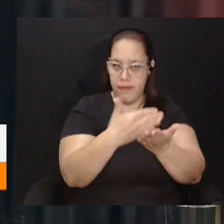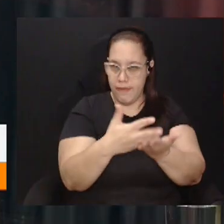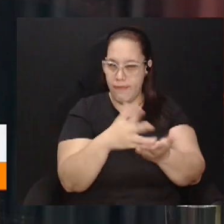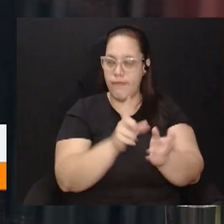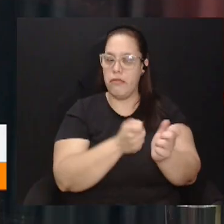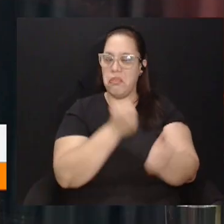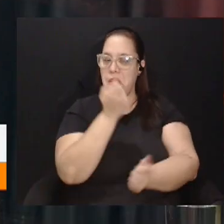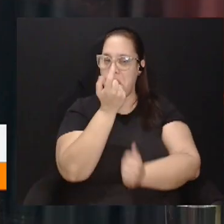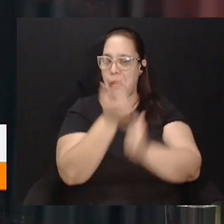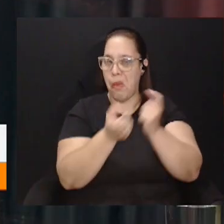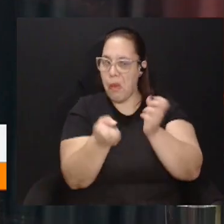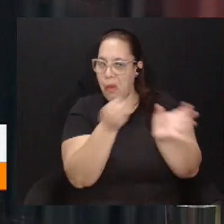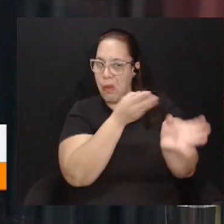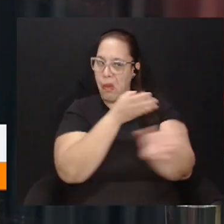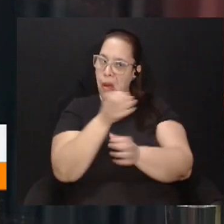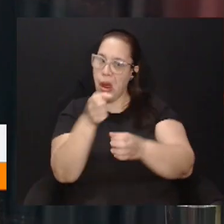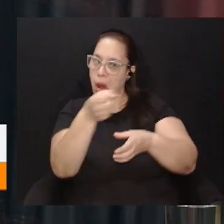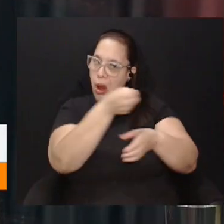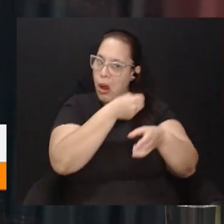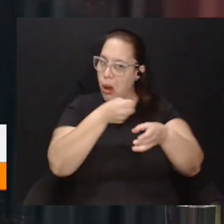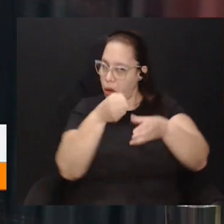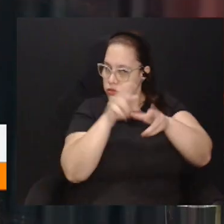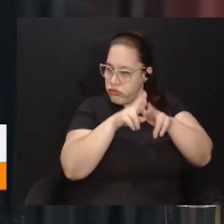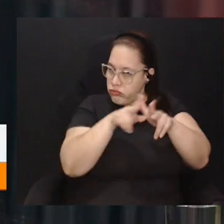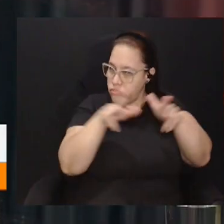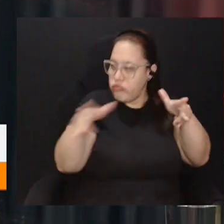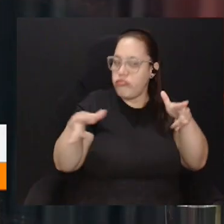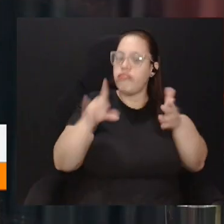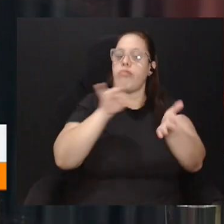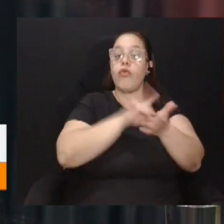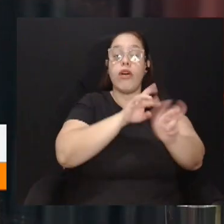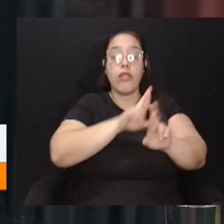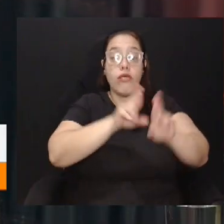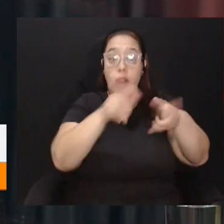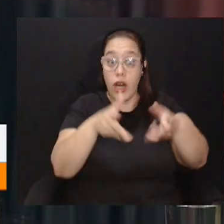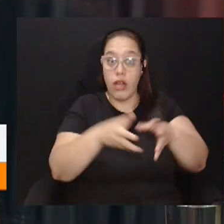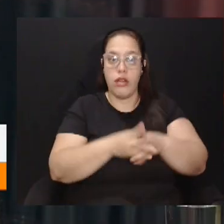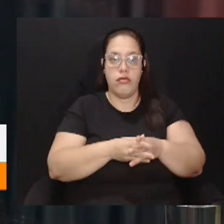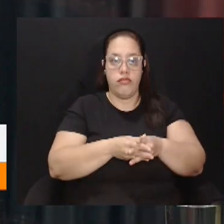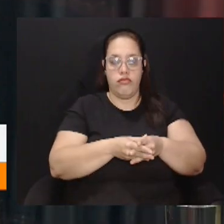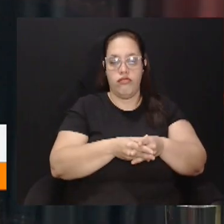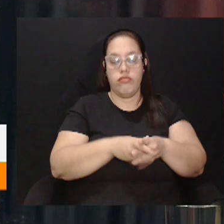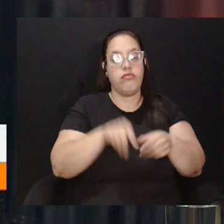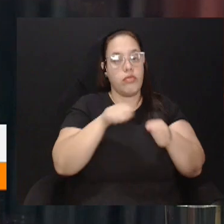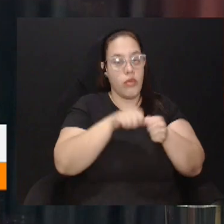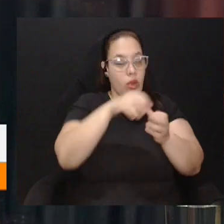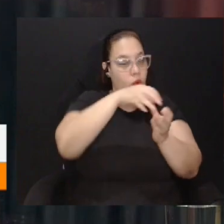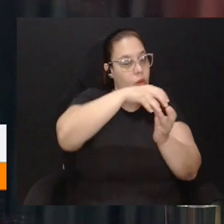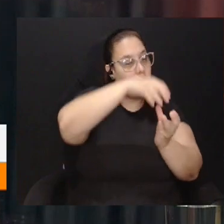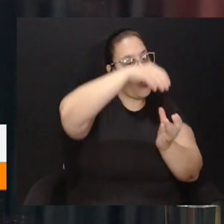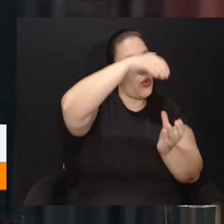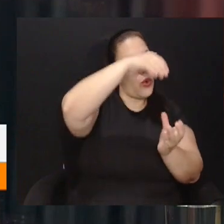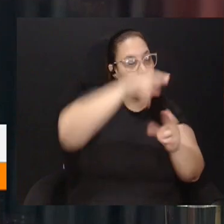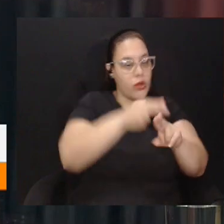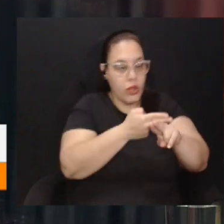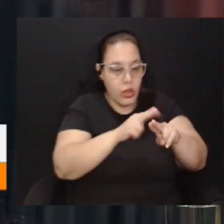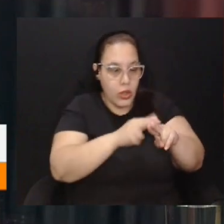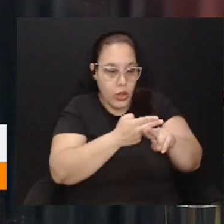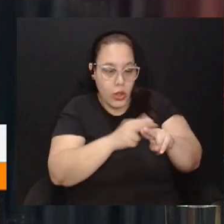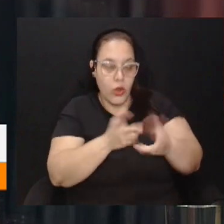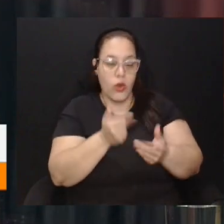inovação gastronômica, que é algo de fato diferente, né, começa a se fazer ovos ali de chocolate, e isso